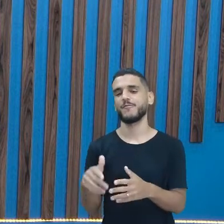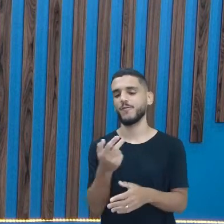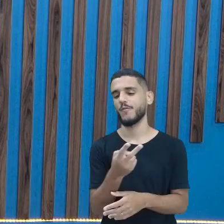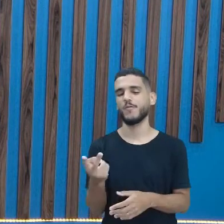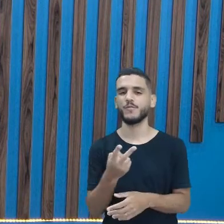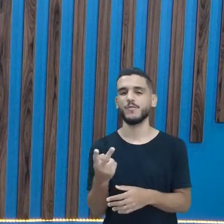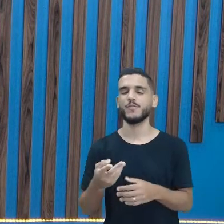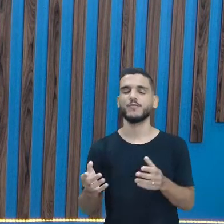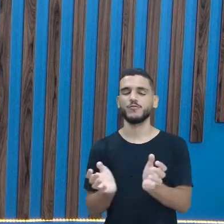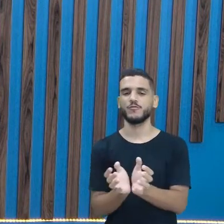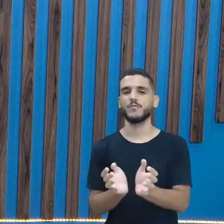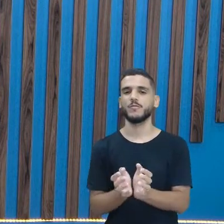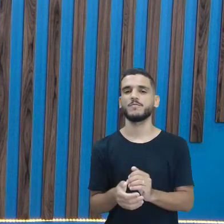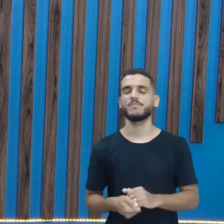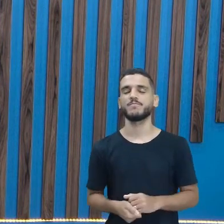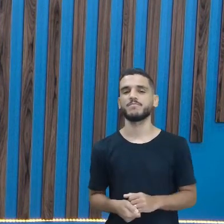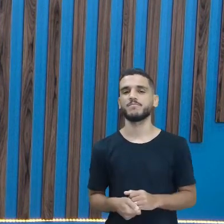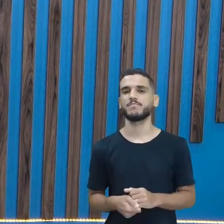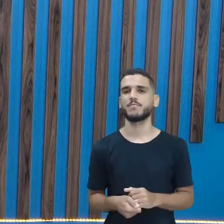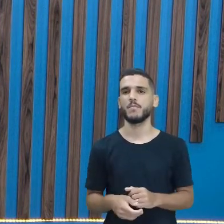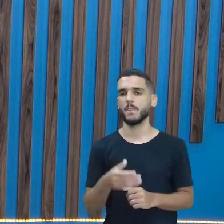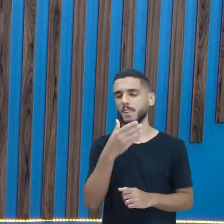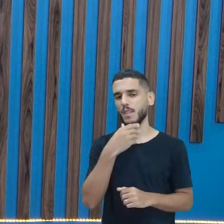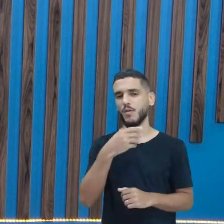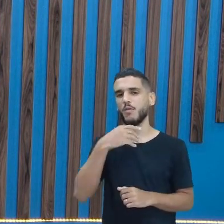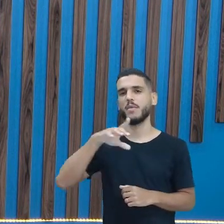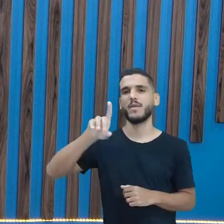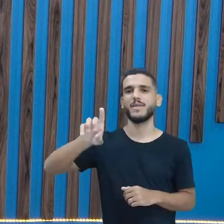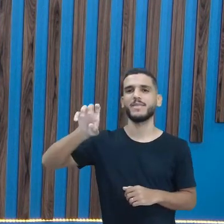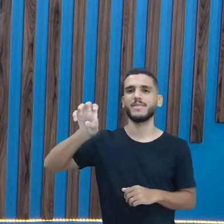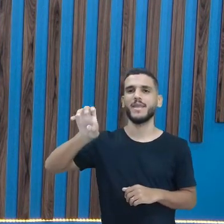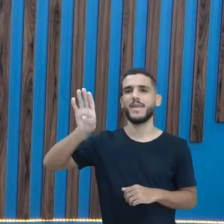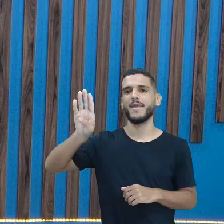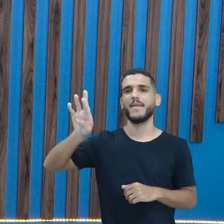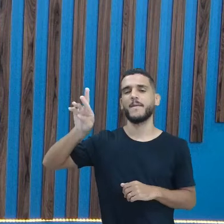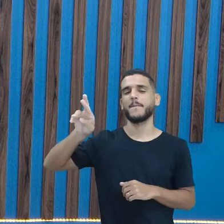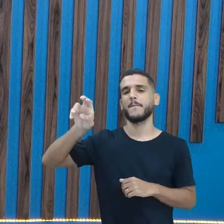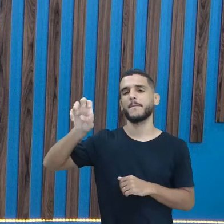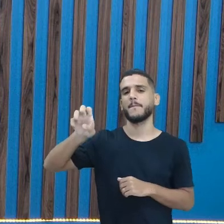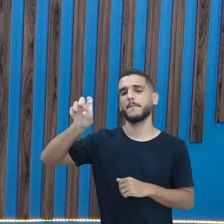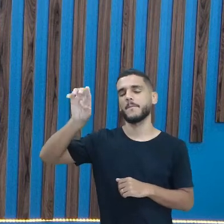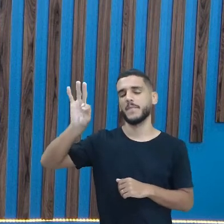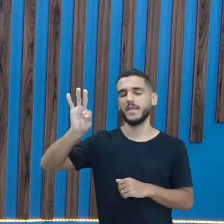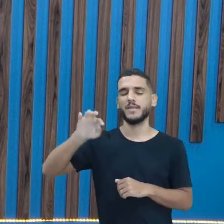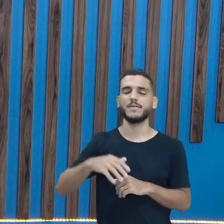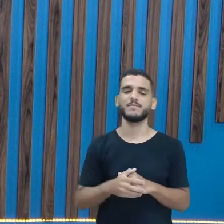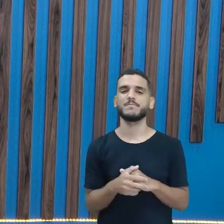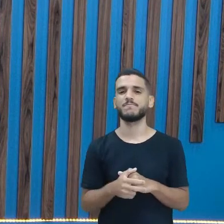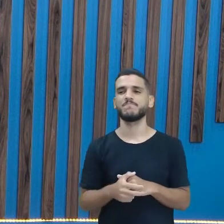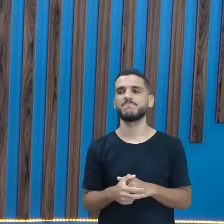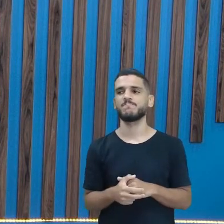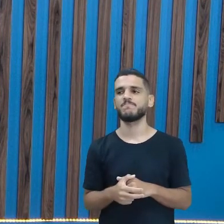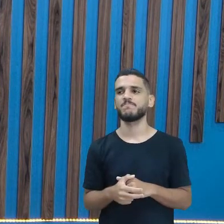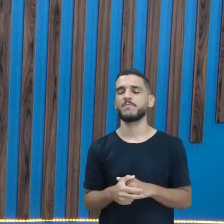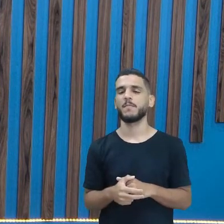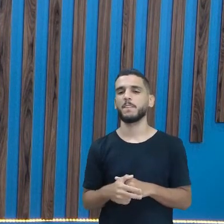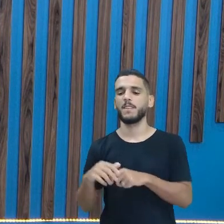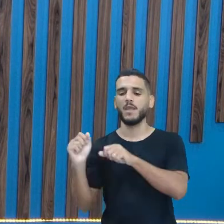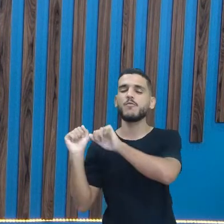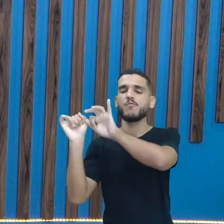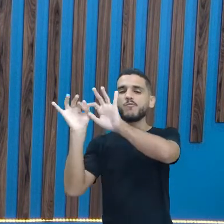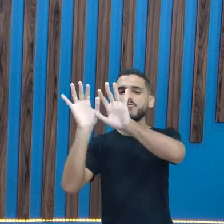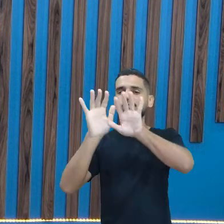parecida. Então, ó, Debré, Jean-Baptiste Debré, ele veio com os holandeses para cá,